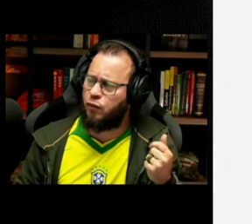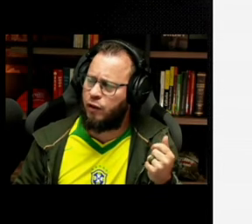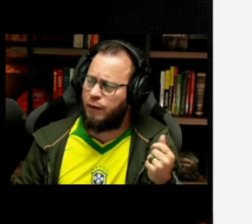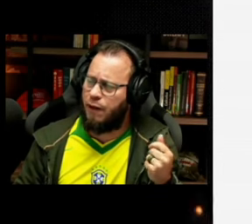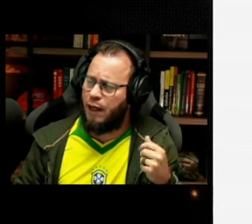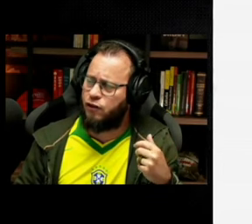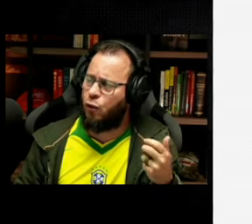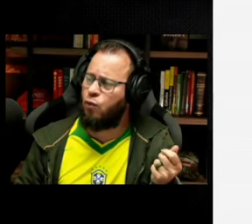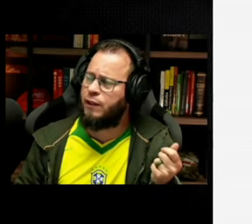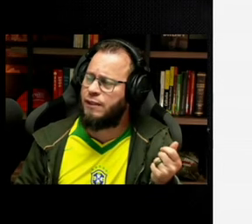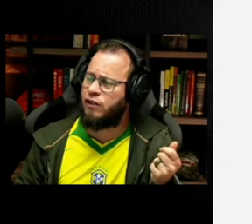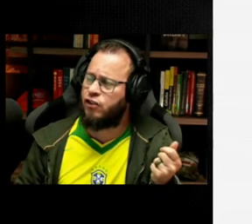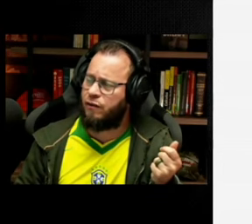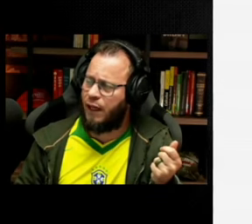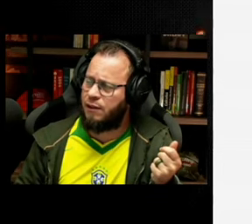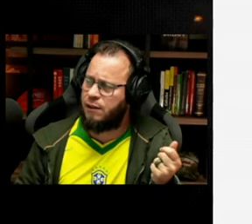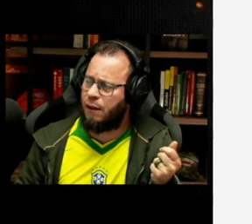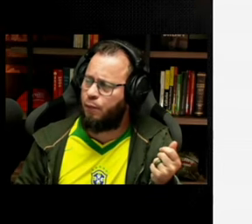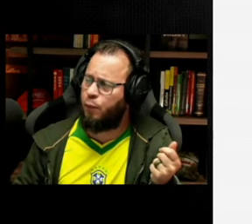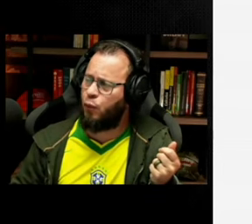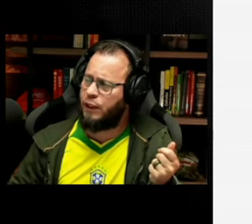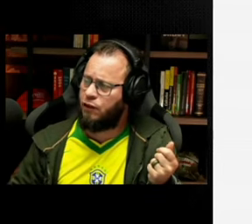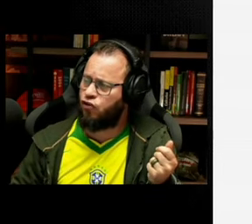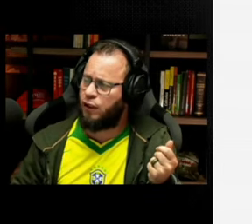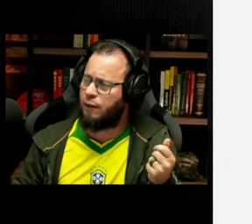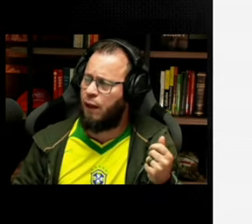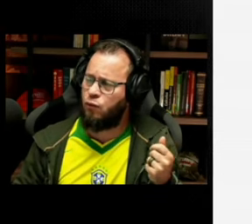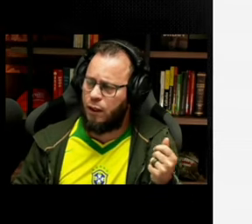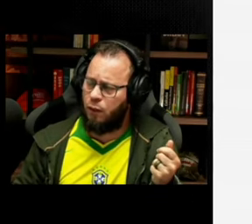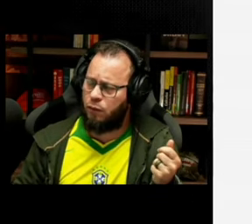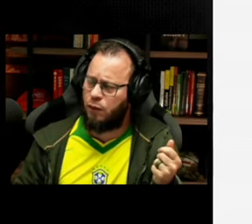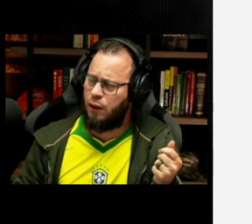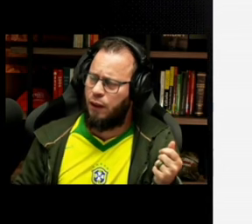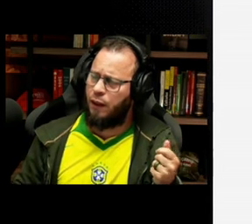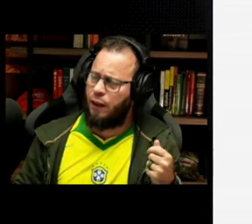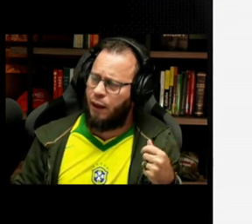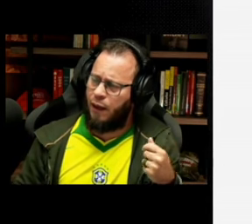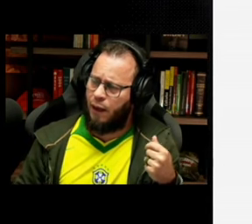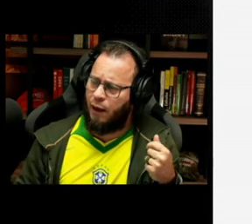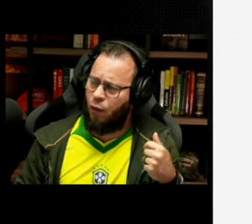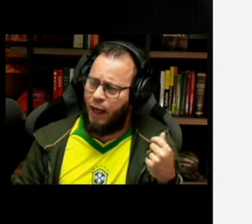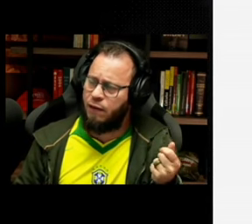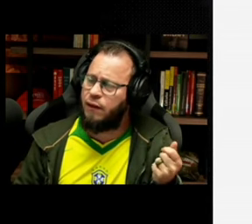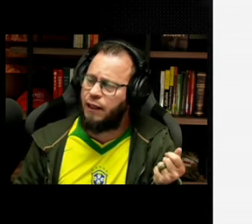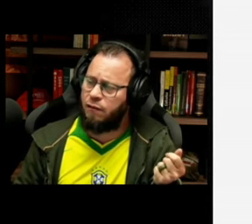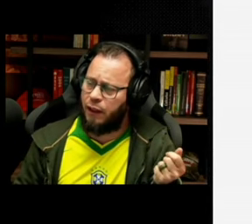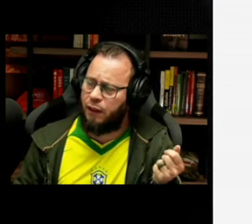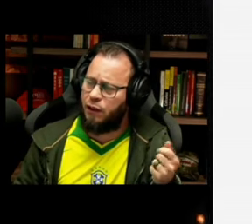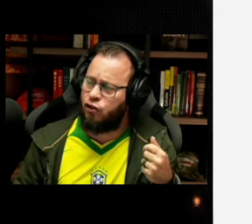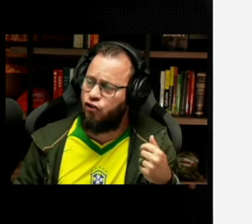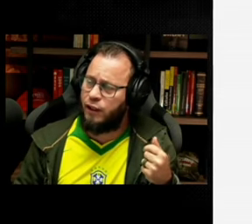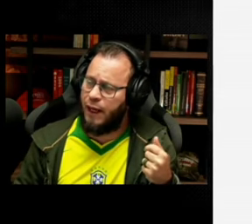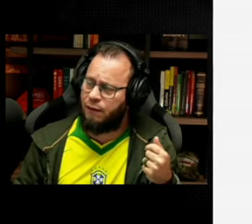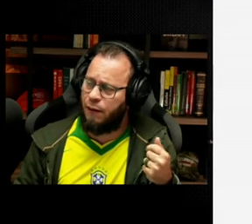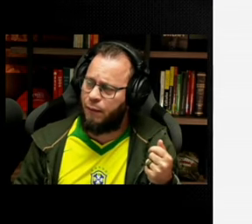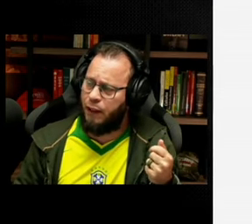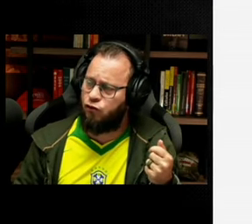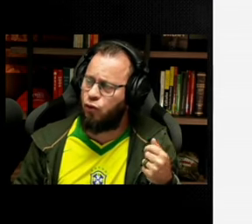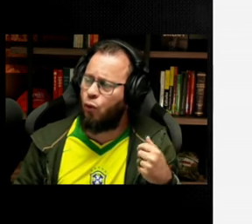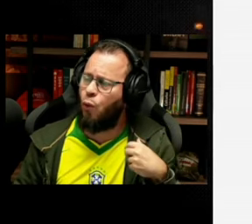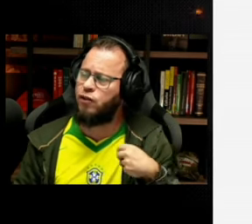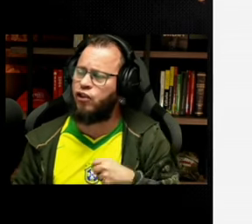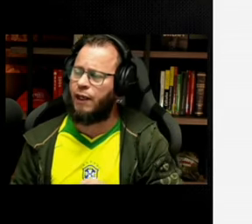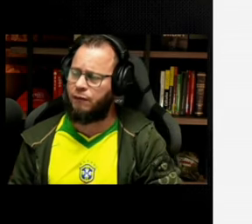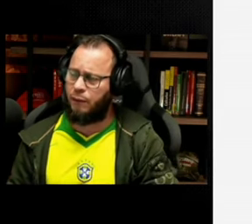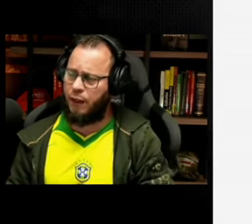responsabilidade contra existência política da União ó entrem ter diretamente